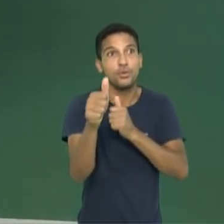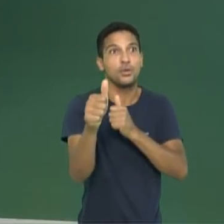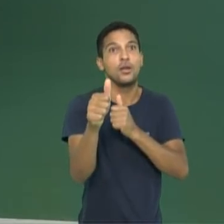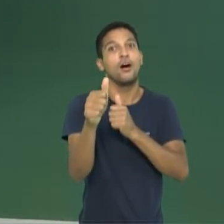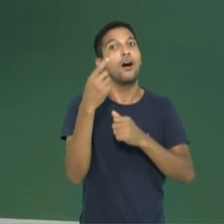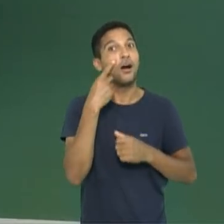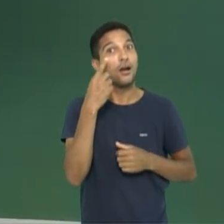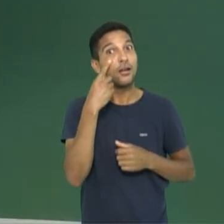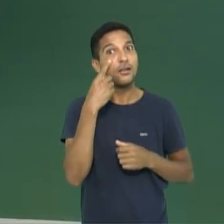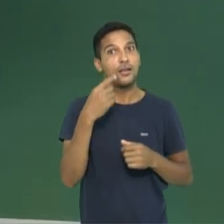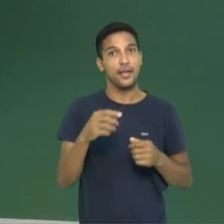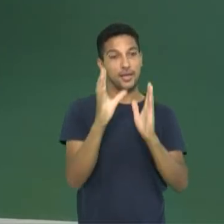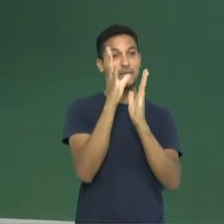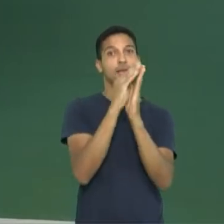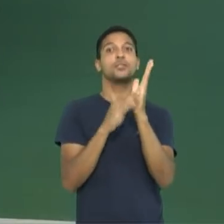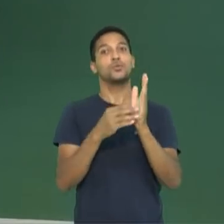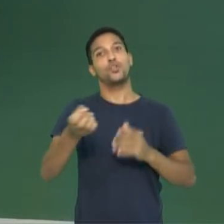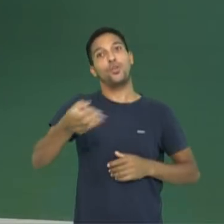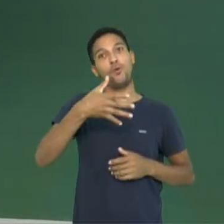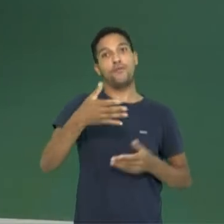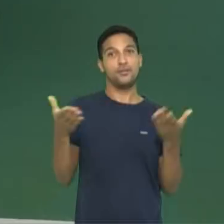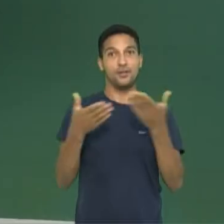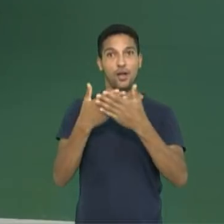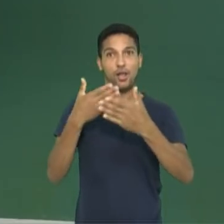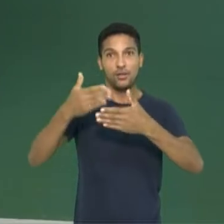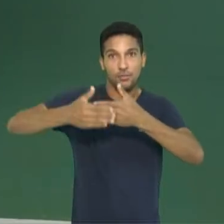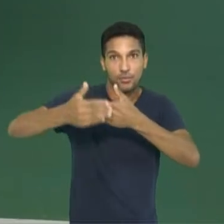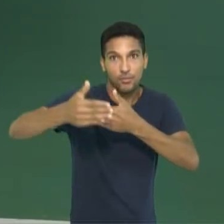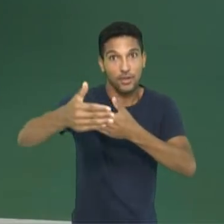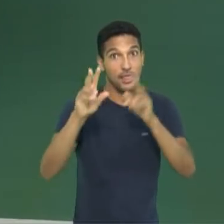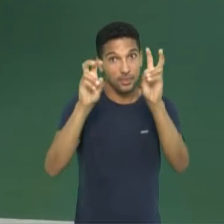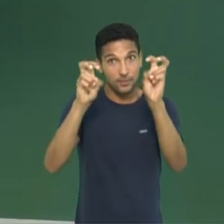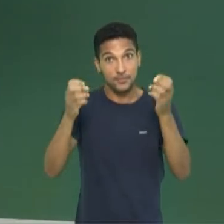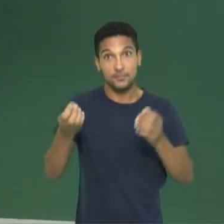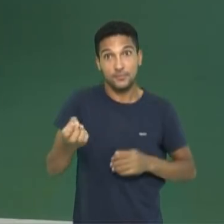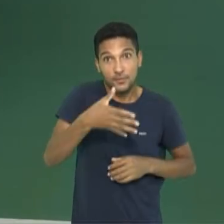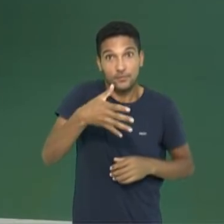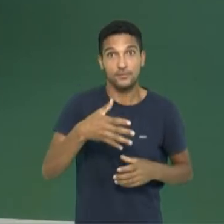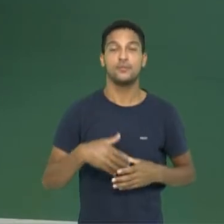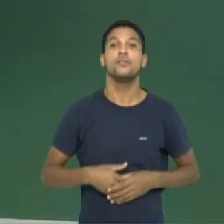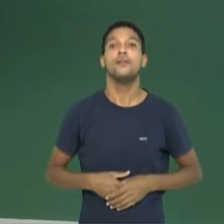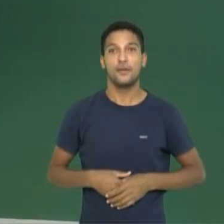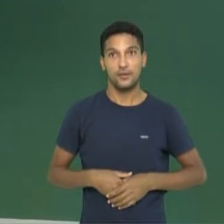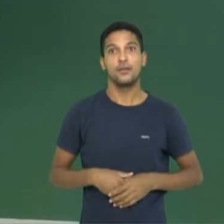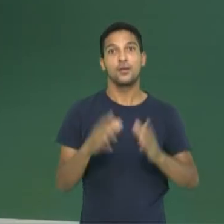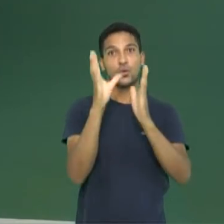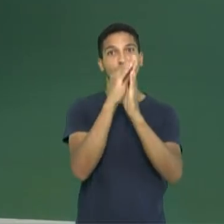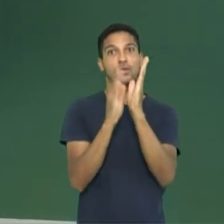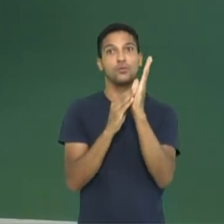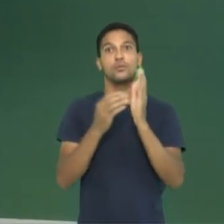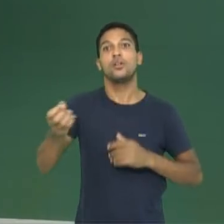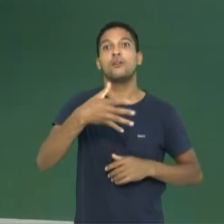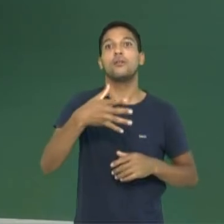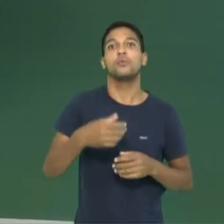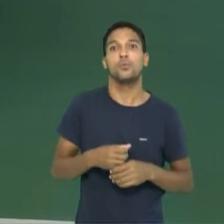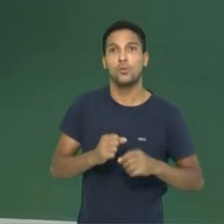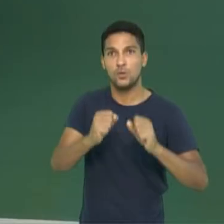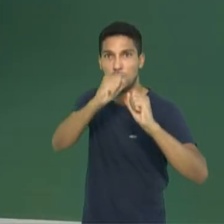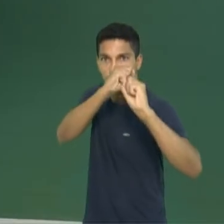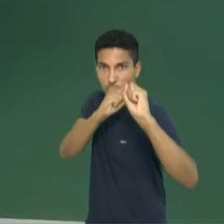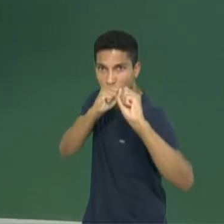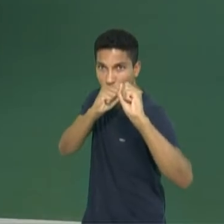nossa programação de aulas. Hoje a gente vai entrar num assunto novo e nós vamos tratar das lutas do